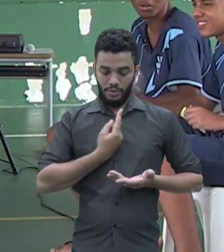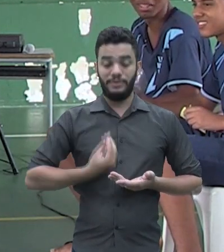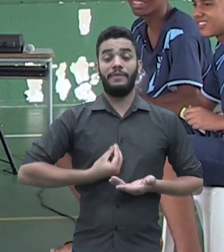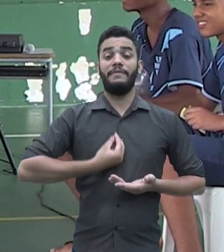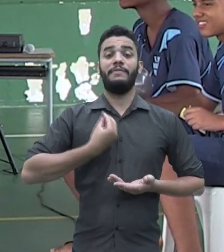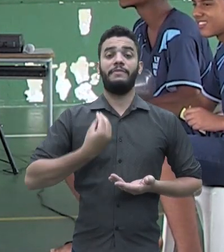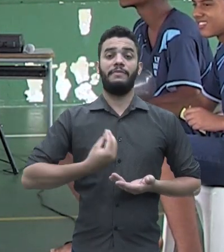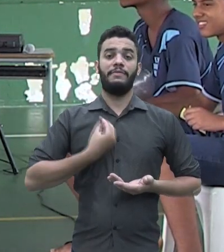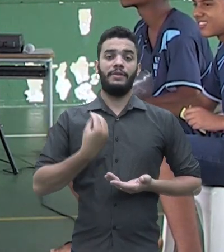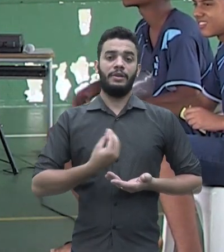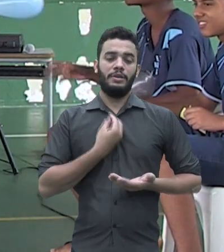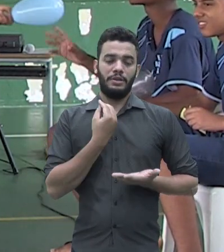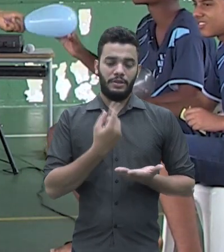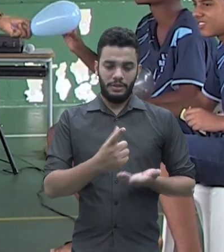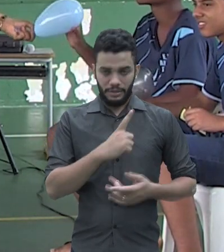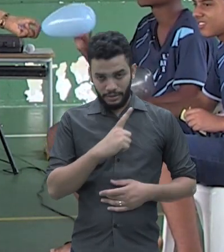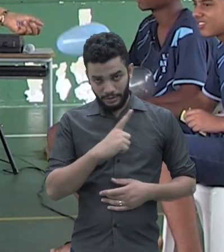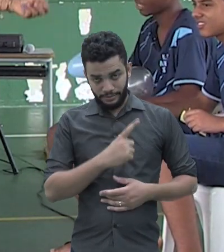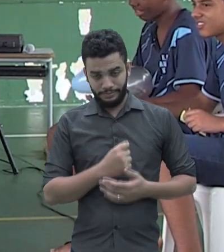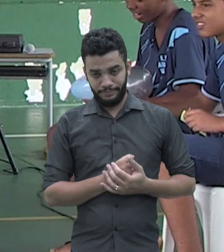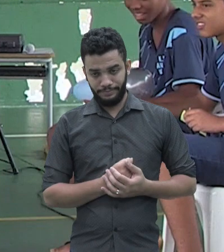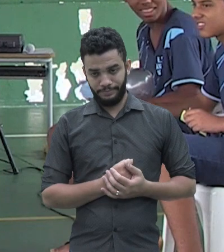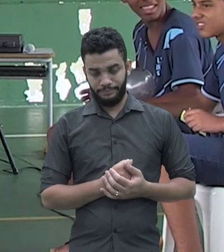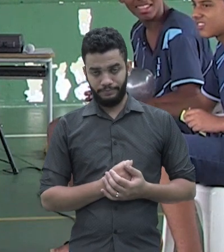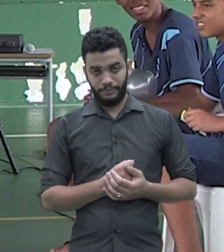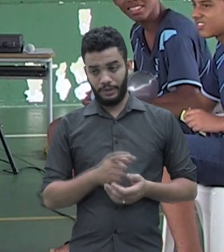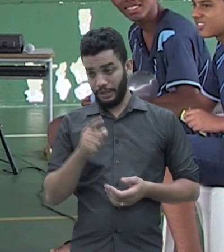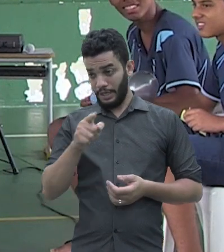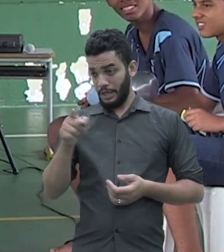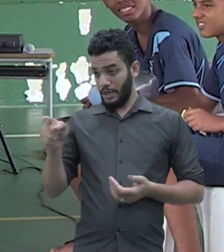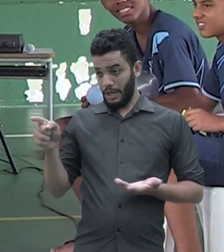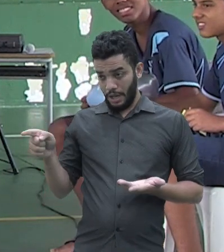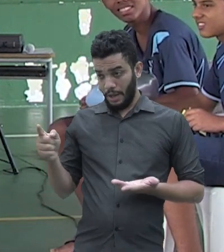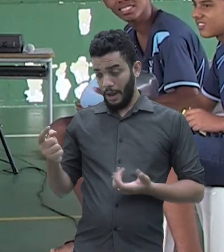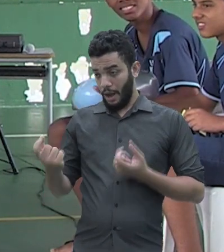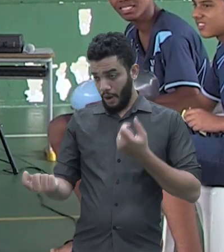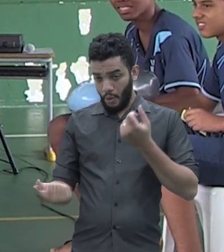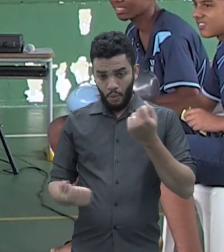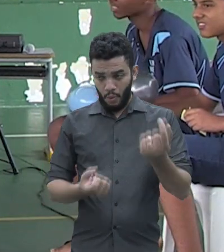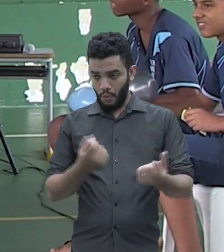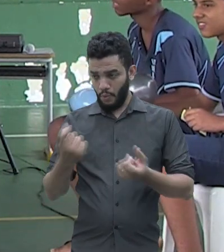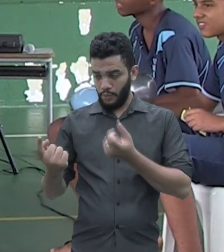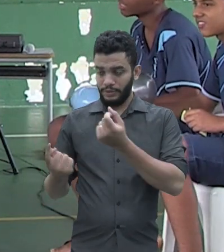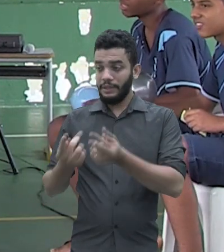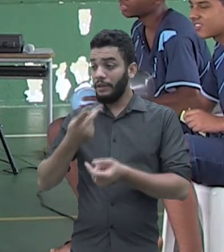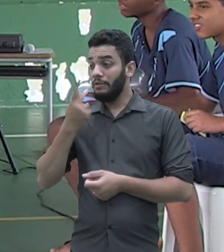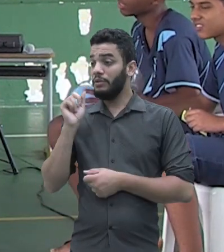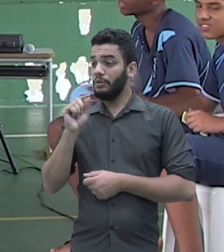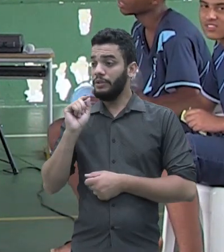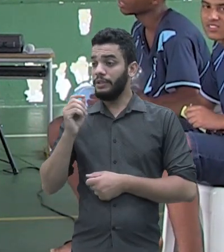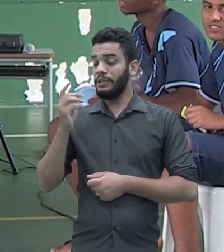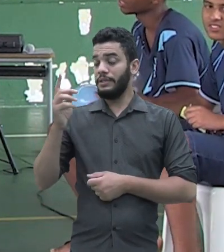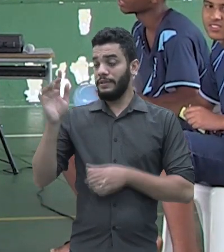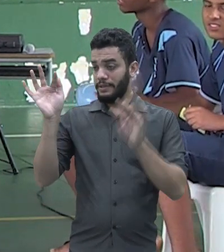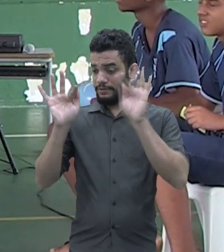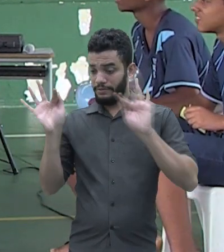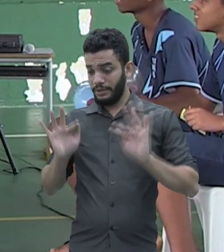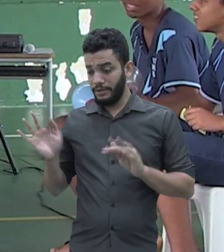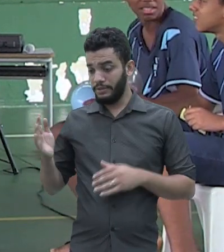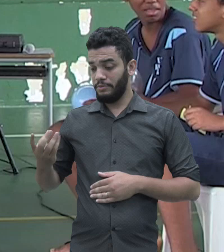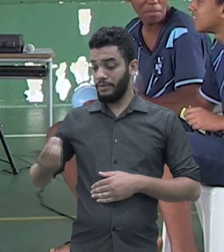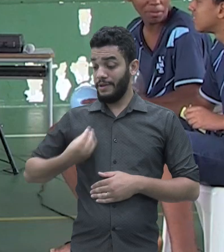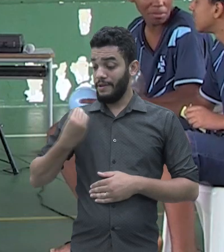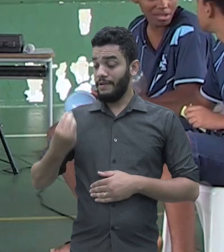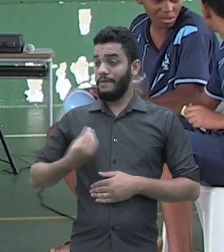pessoas falaram que são grato pela vida, outro é grato pela família. O Mateus ali falou que é grato